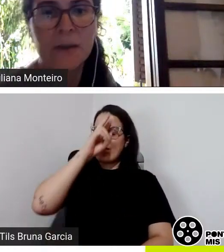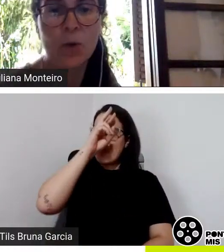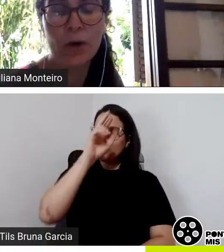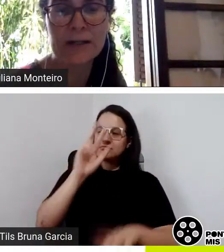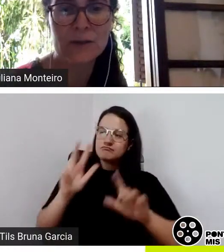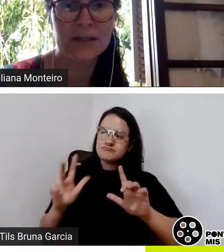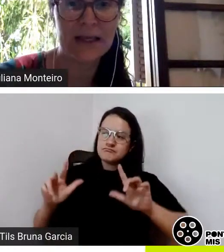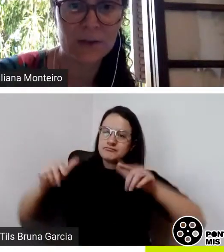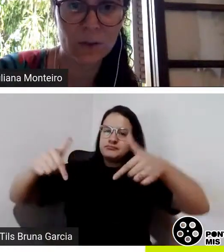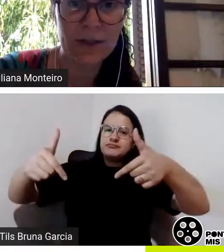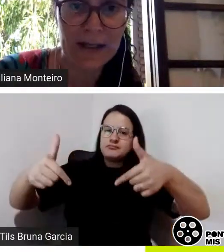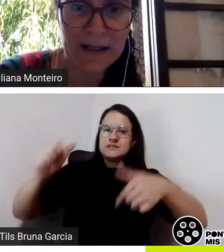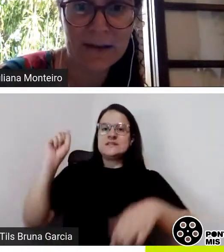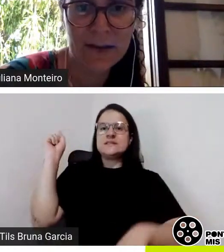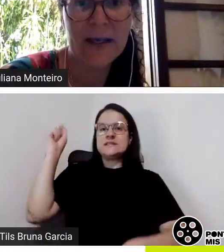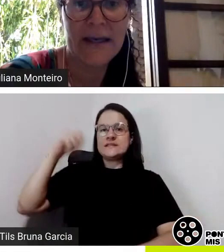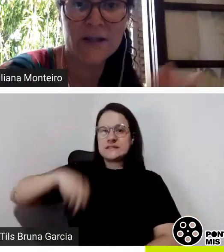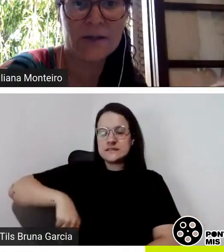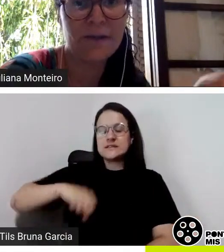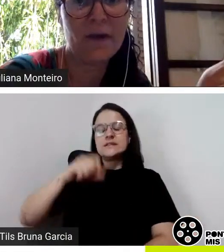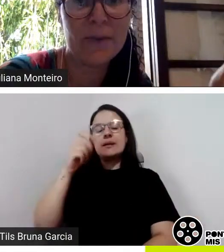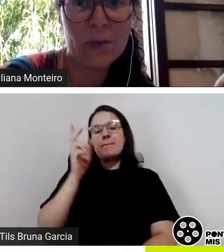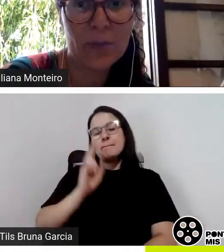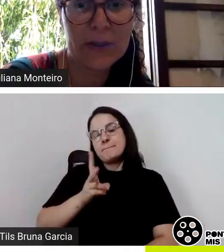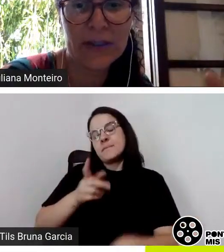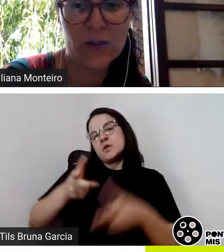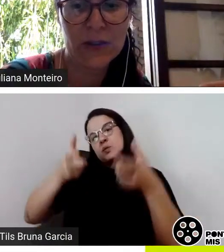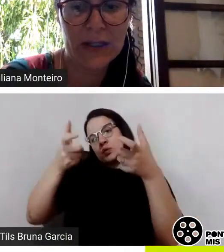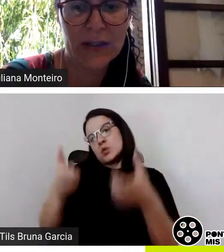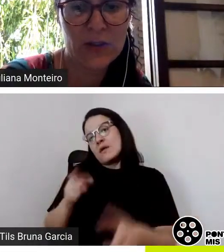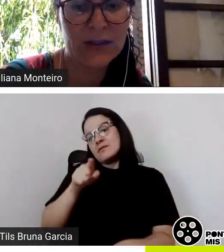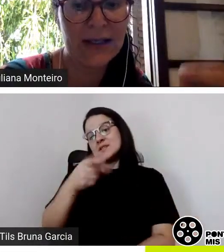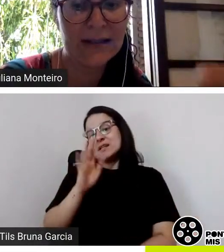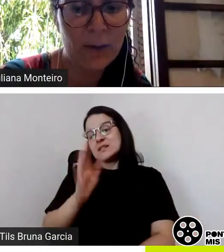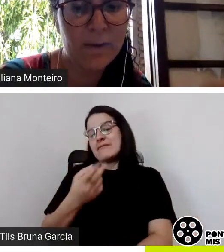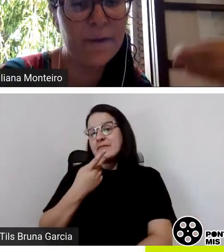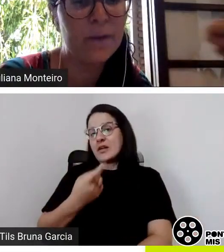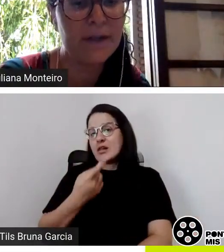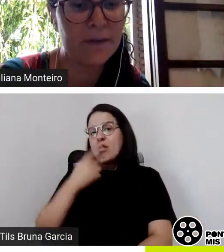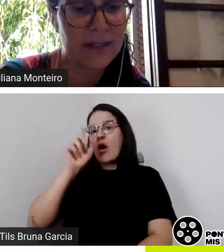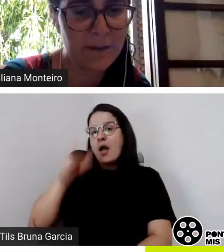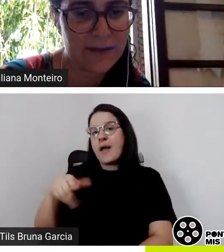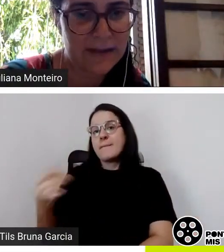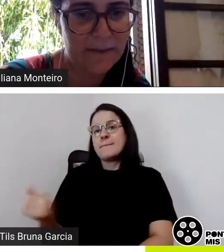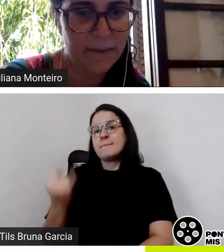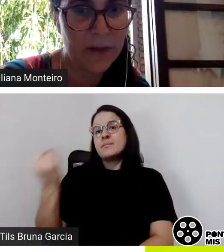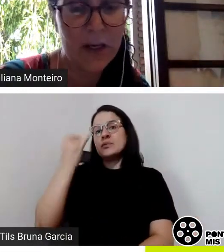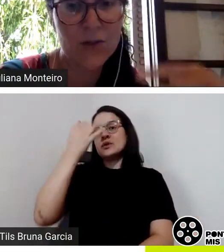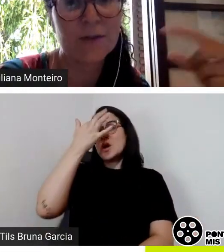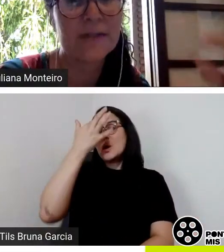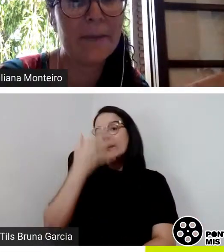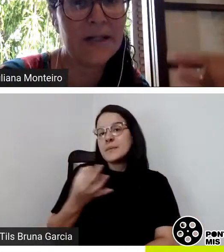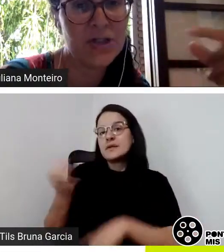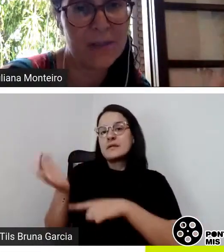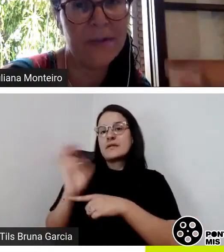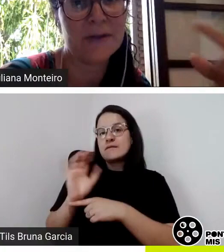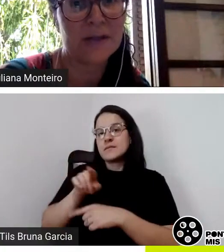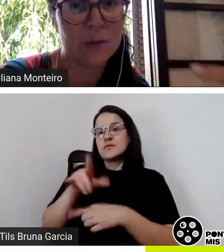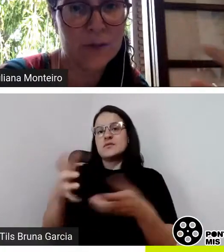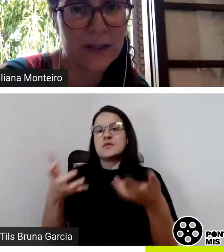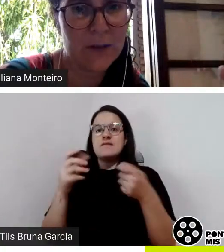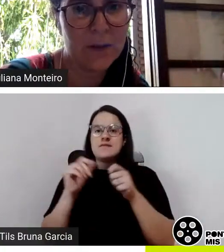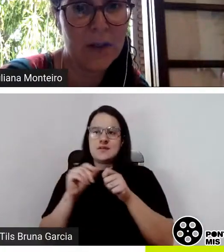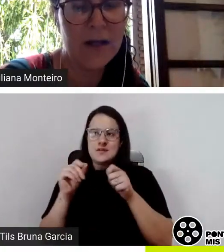coragem, a perseverança de ir lá e colocar suas ideias no lugar. E é isso que você falou, é muito importante, né? De entender o filme que